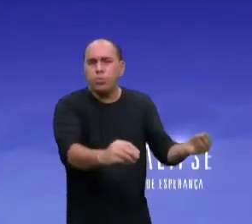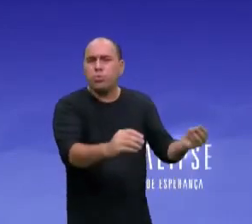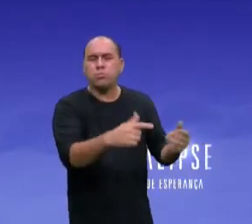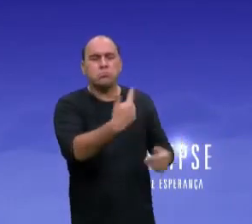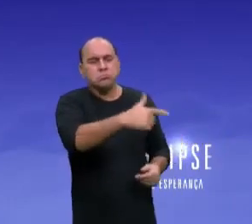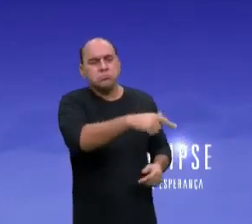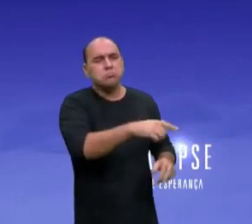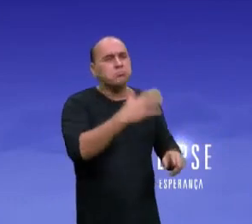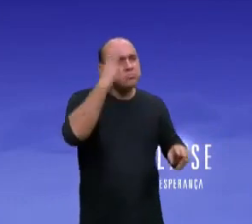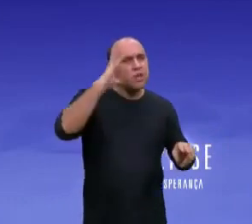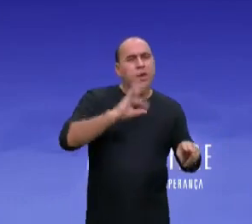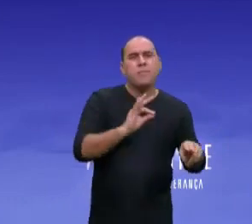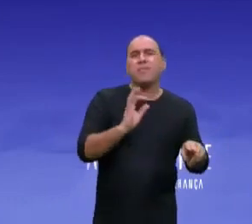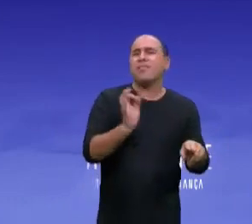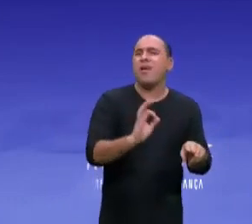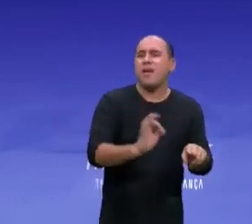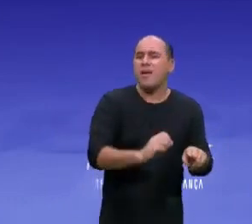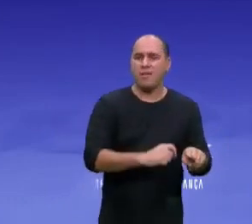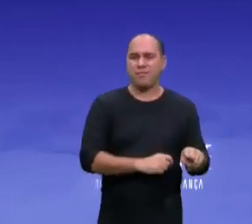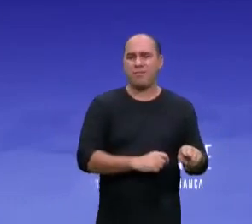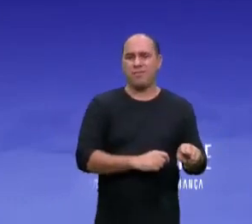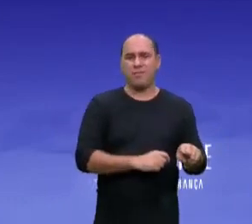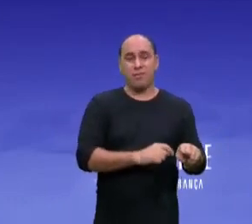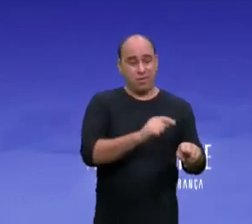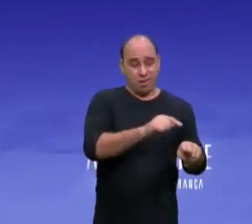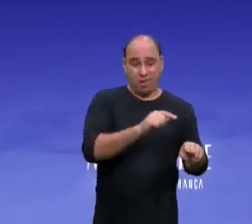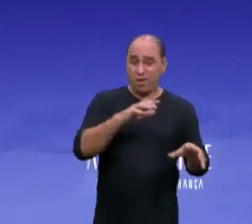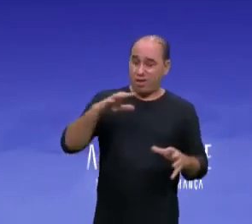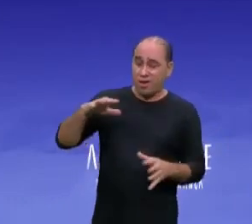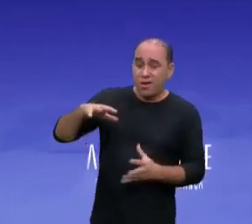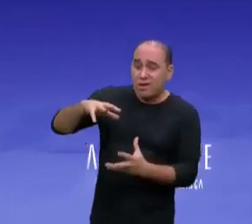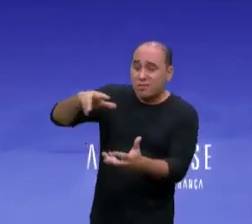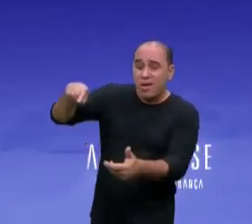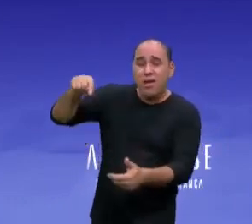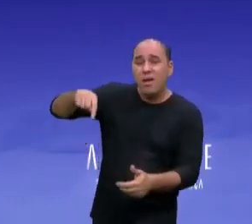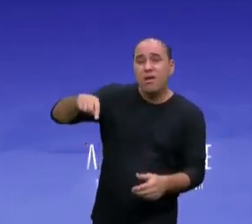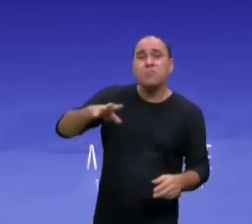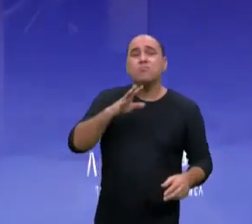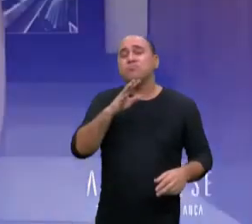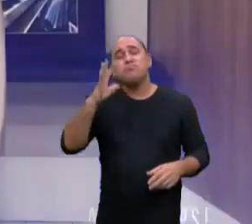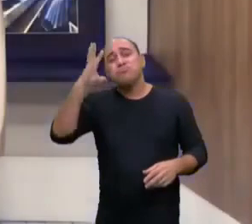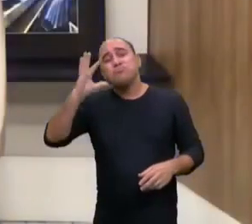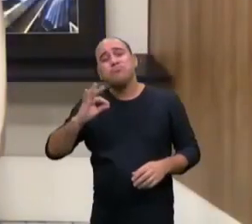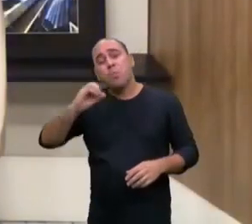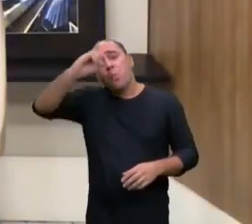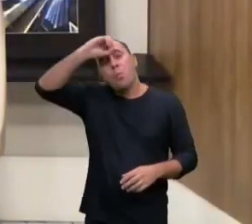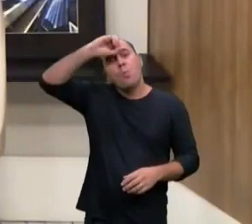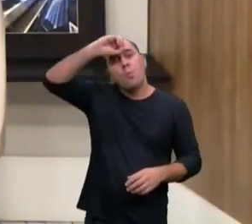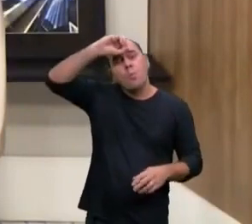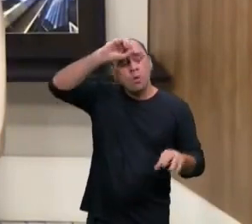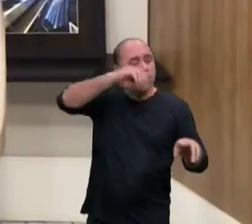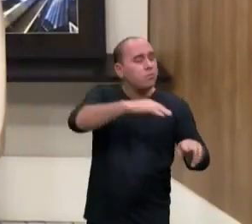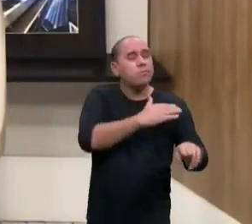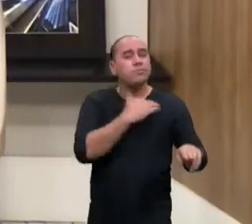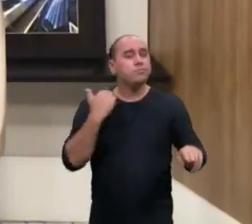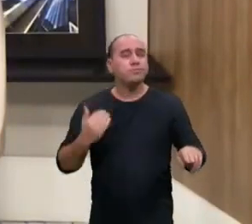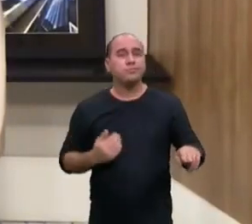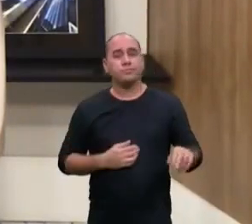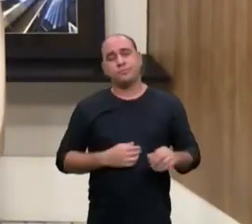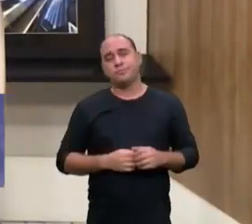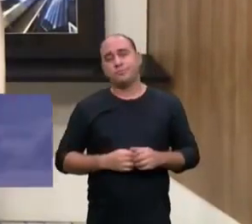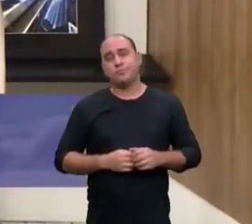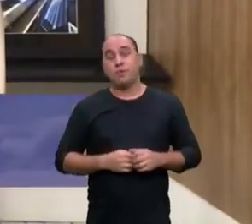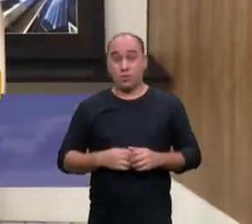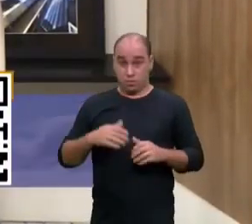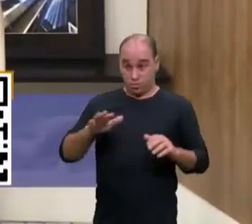não tem eles parte em coisa alguma do que se faz debaixo do Sol viu os vivos